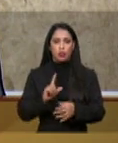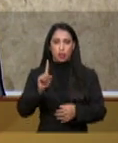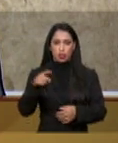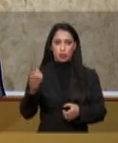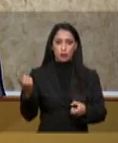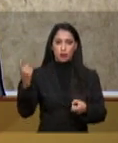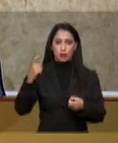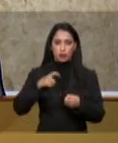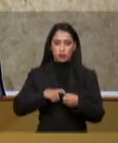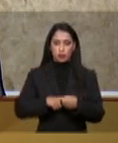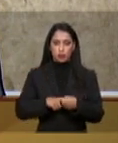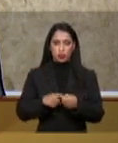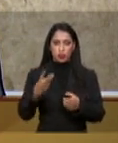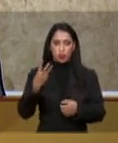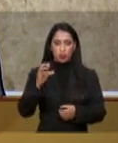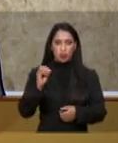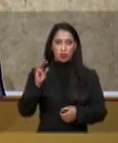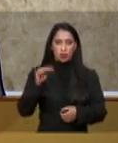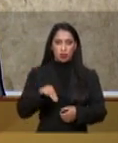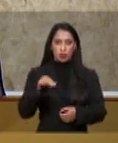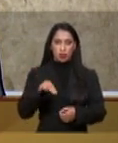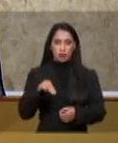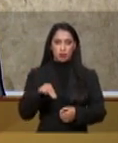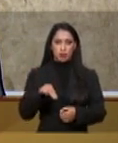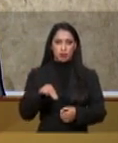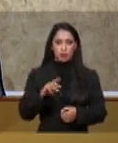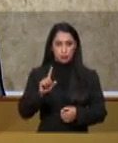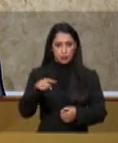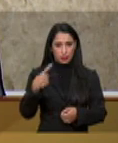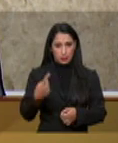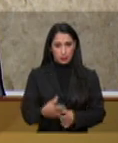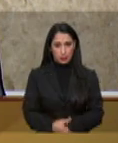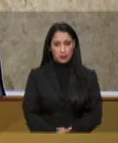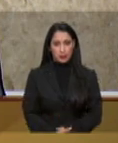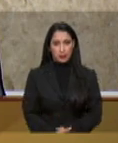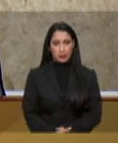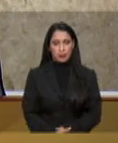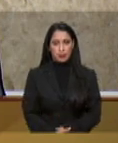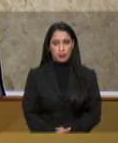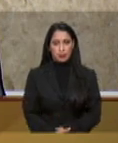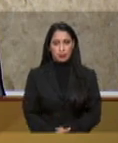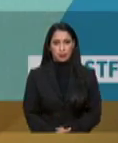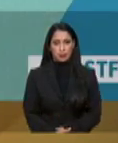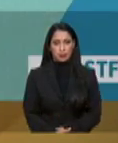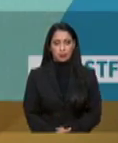voltaremos 30 minutos depois, obedecendo o tempo regimental. Só suspensa a sessão.